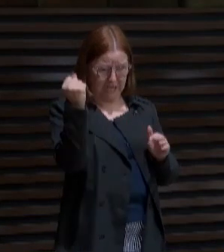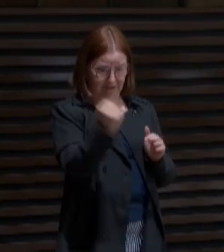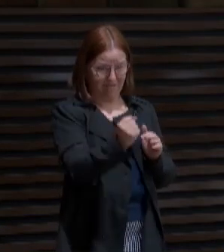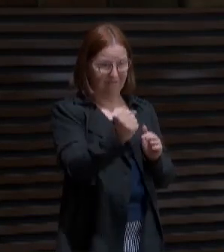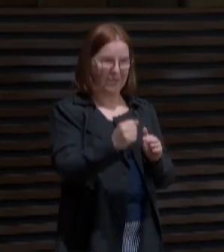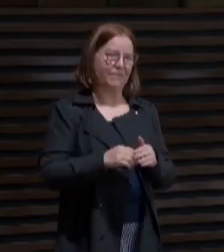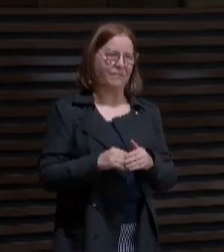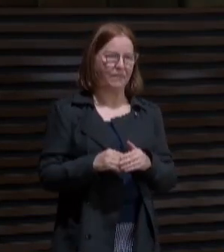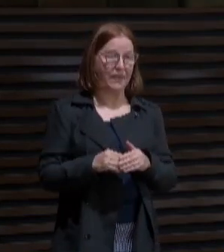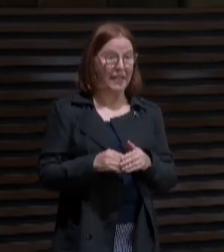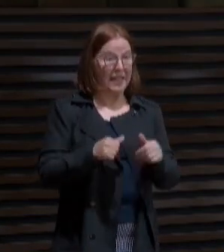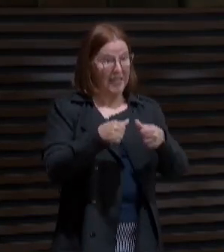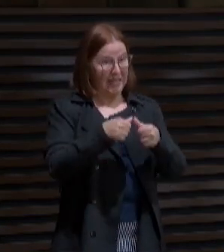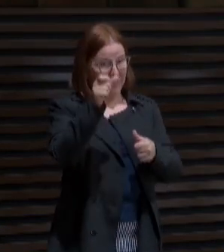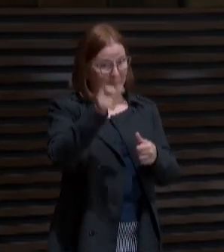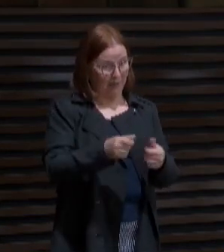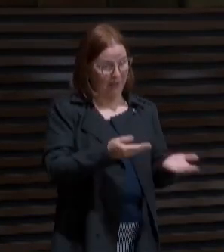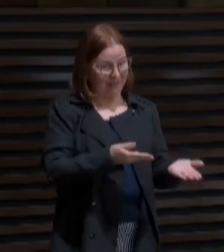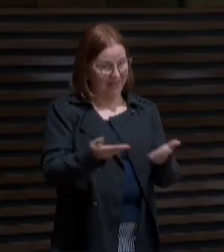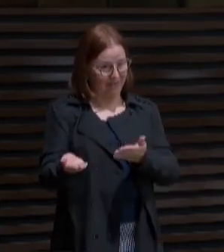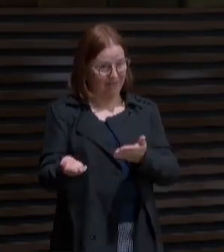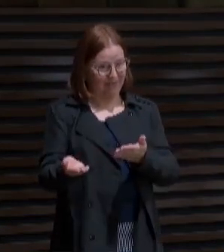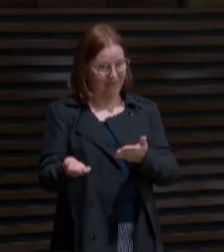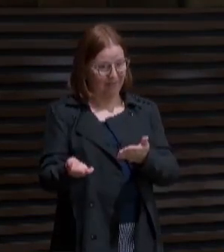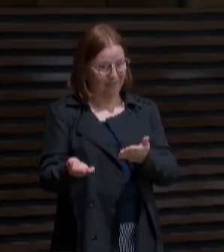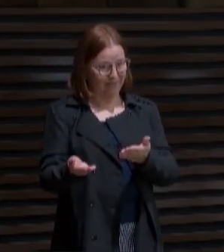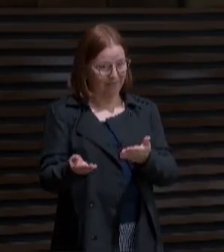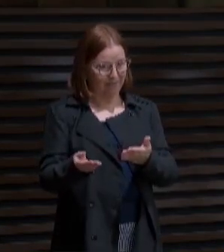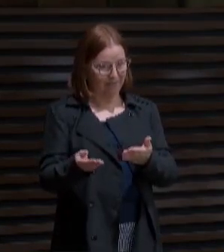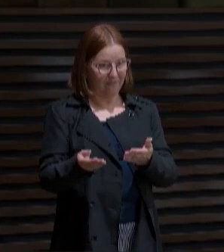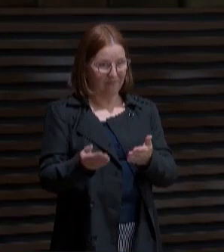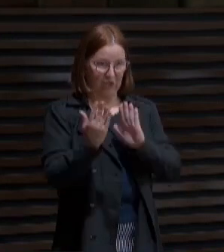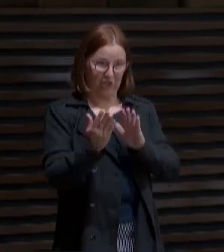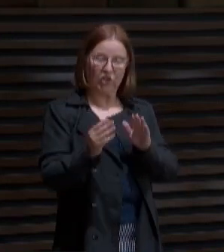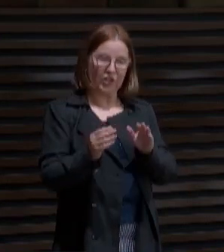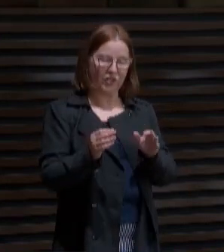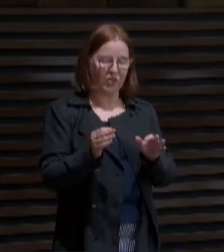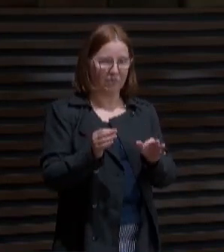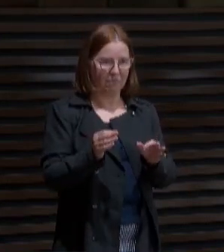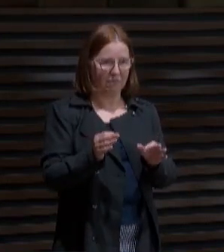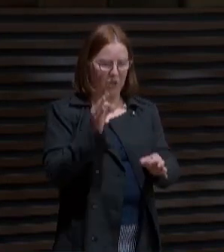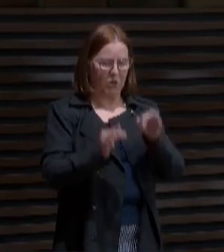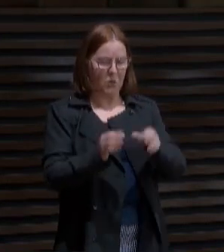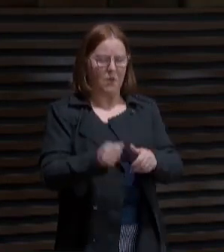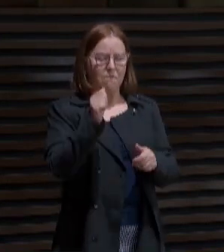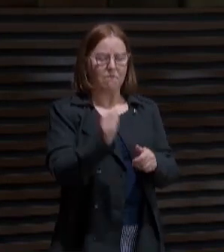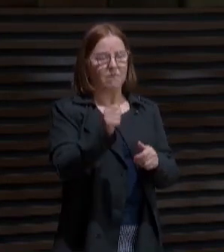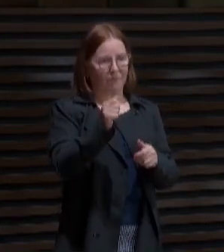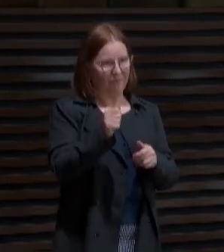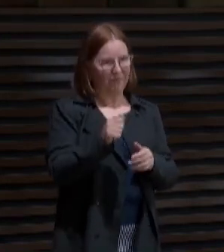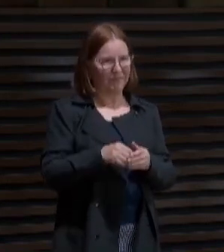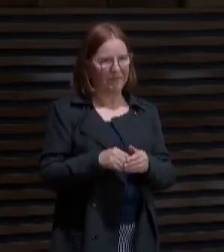de homicídio é levado ao tribunal. Ela é processada,